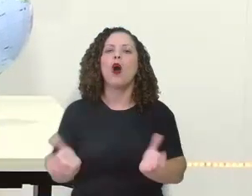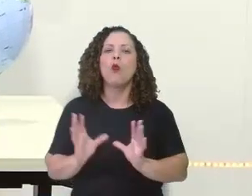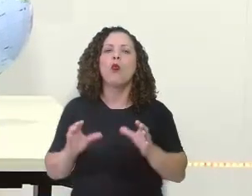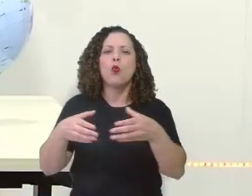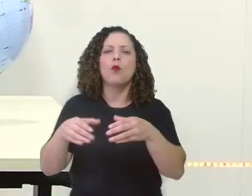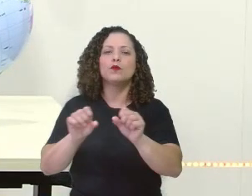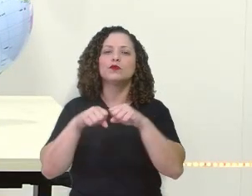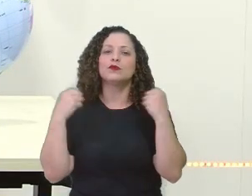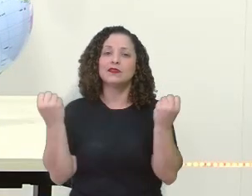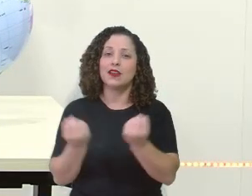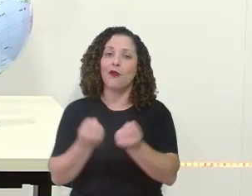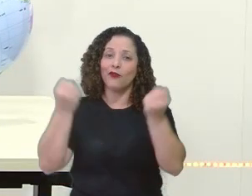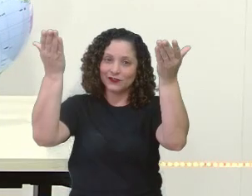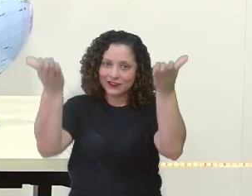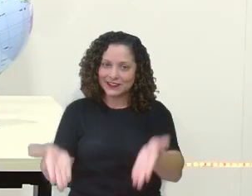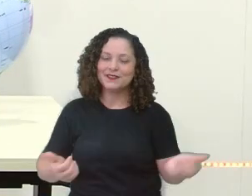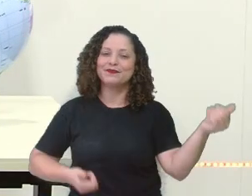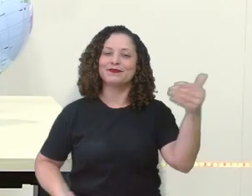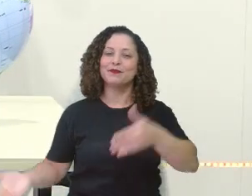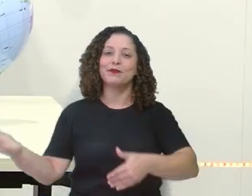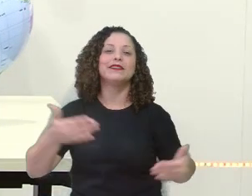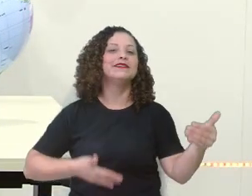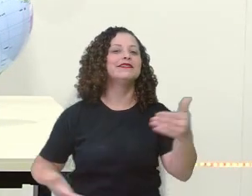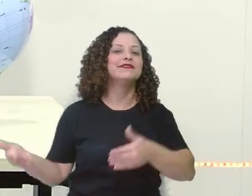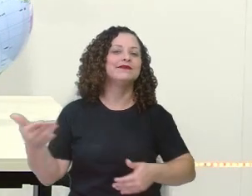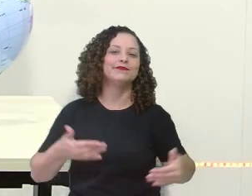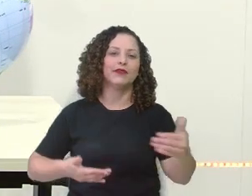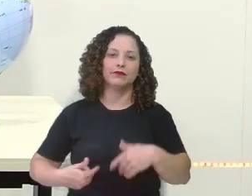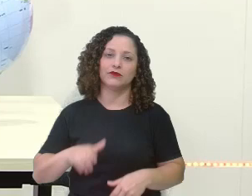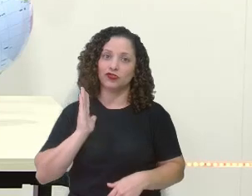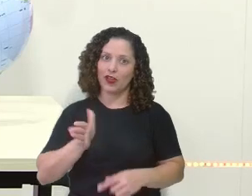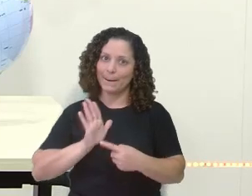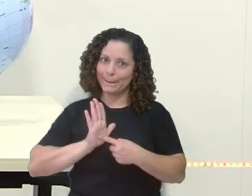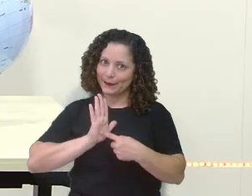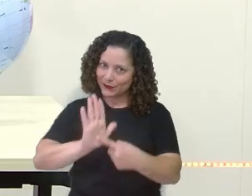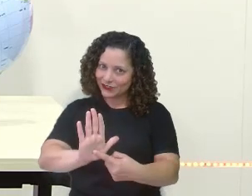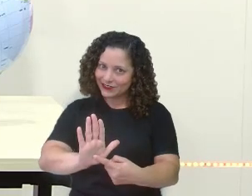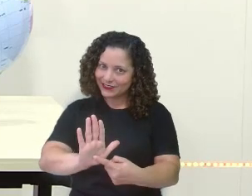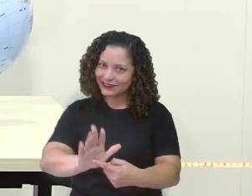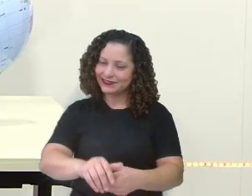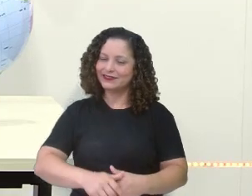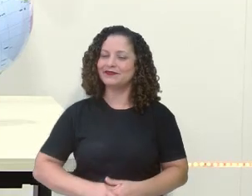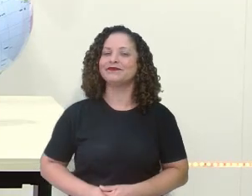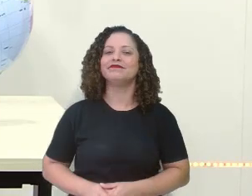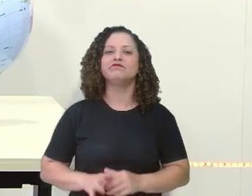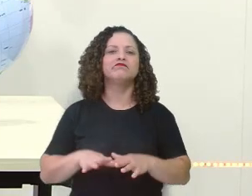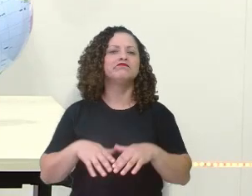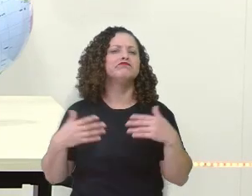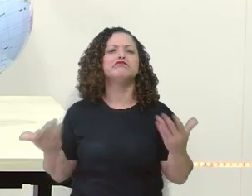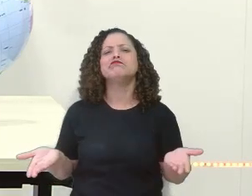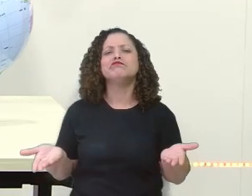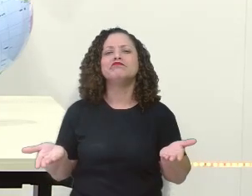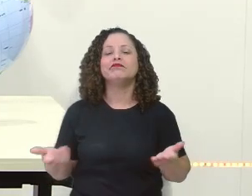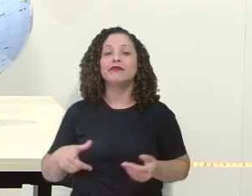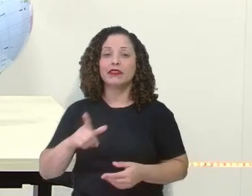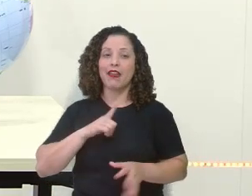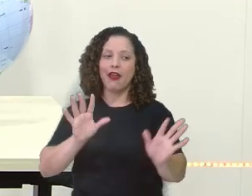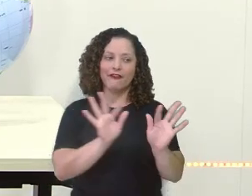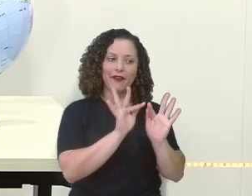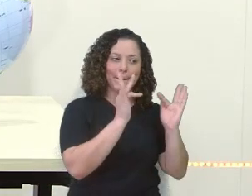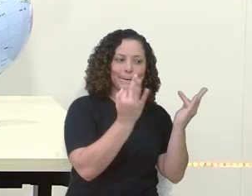grupos sociais você participa? Não é? Eu mostrei alguns aí. Quais são os que você participa, além da família,